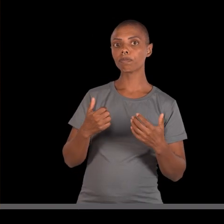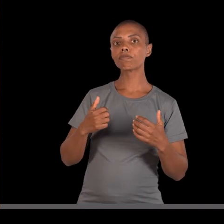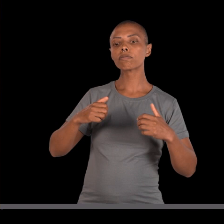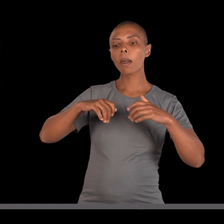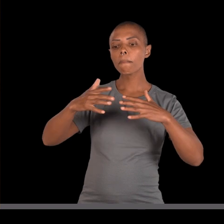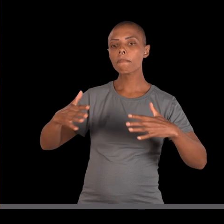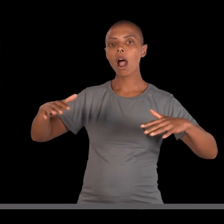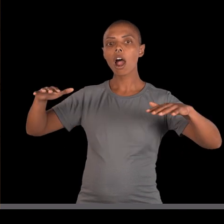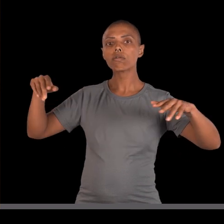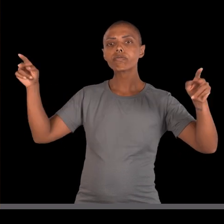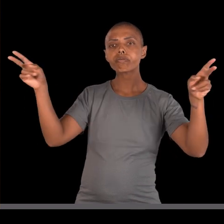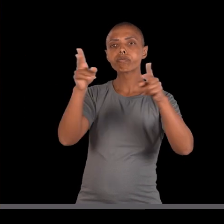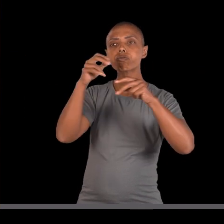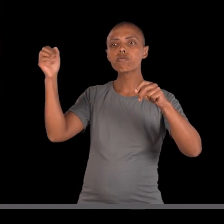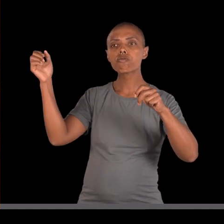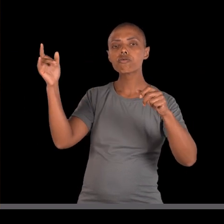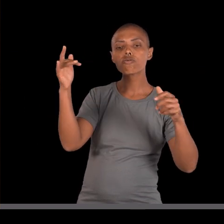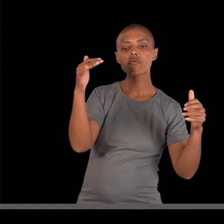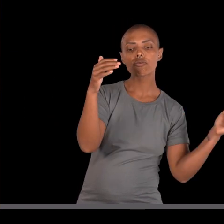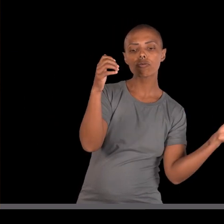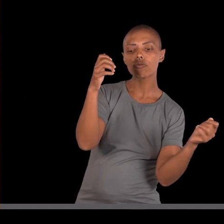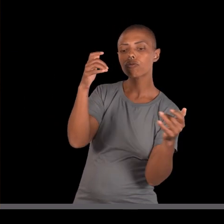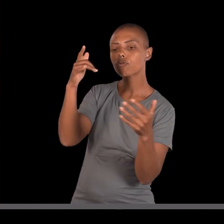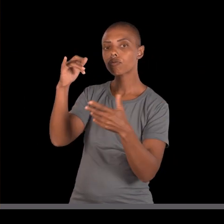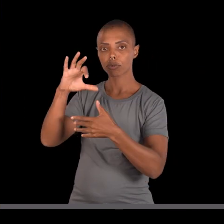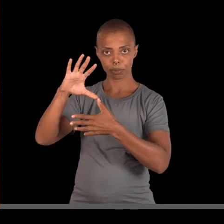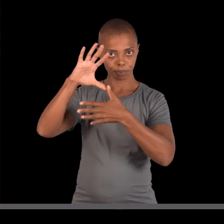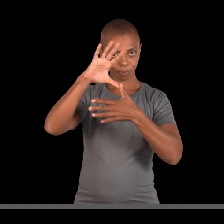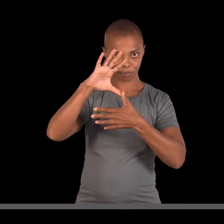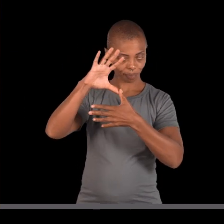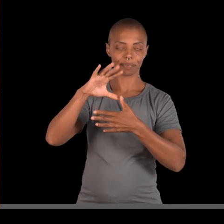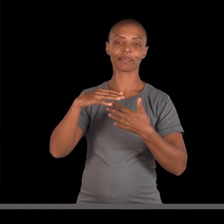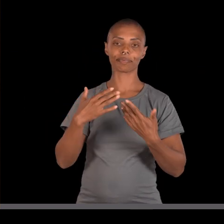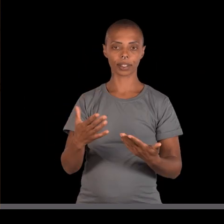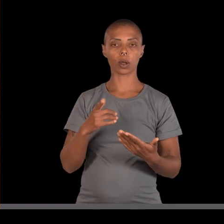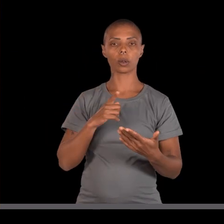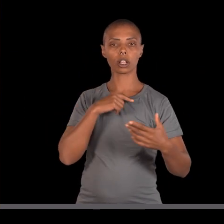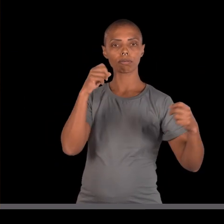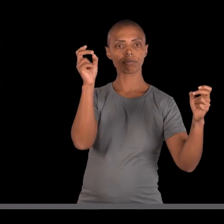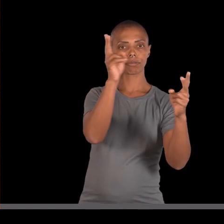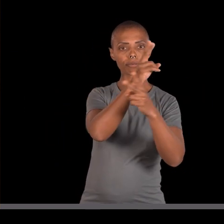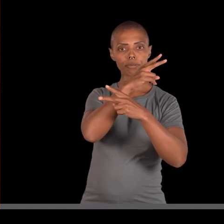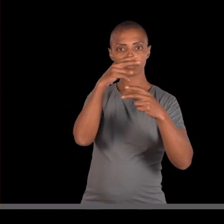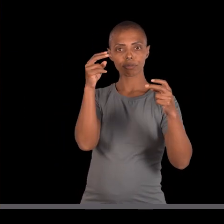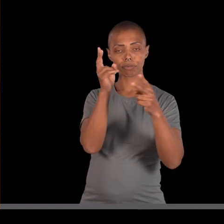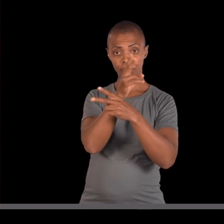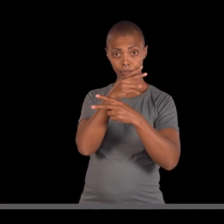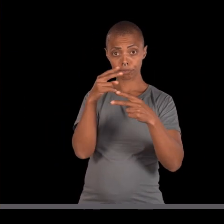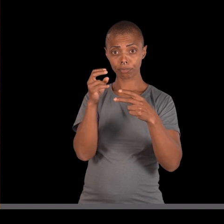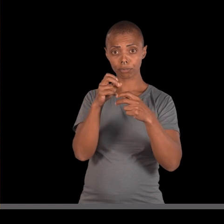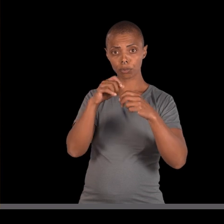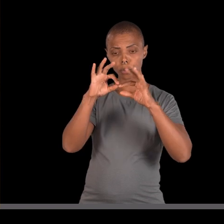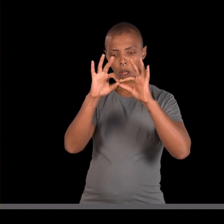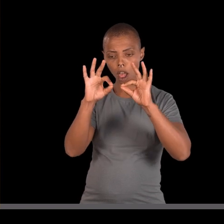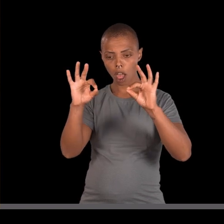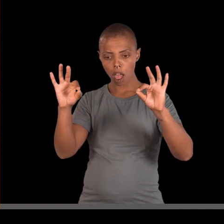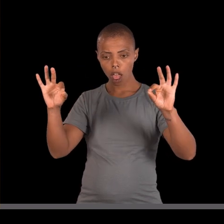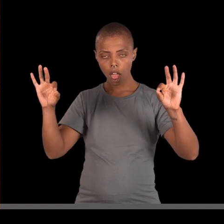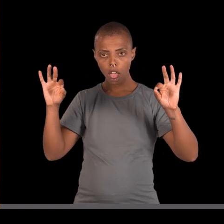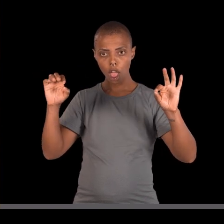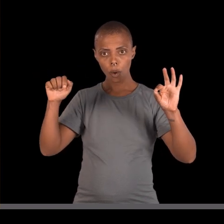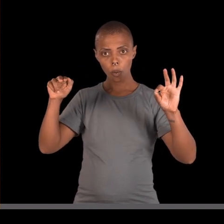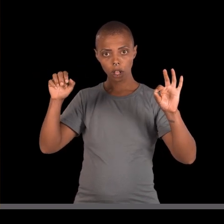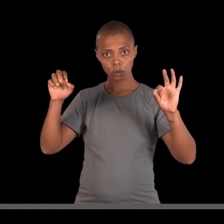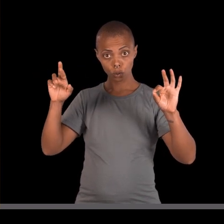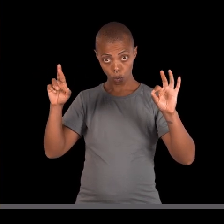As correntes marítimas e o continente americano. Você vai ter correntes marinhas que vão partir da